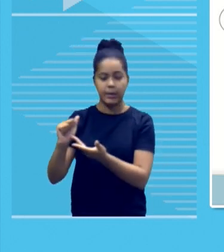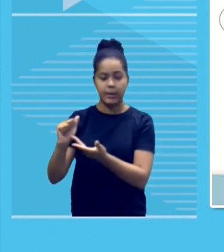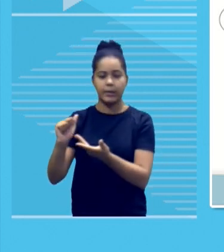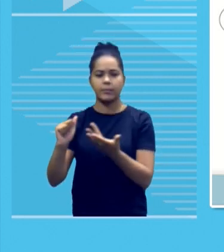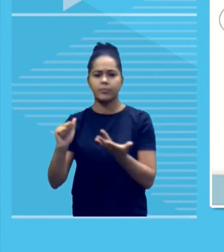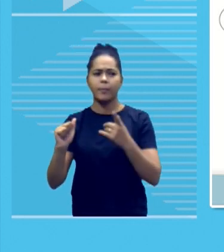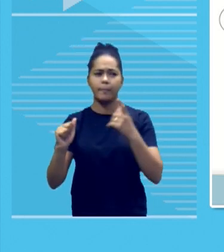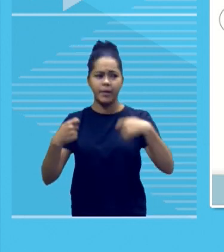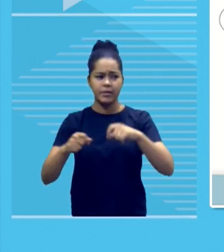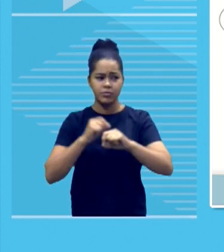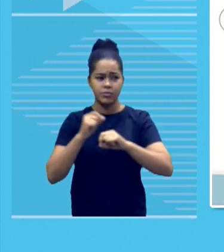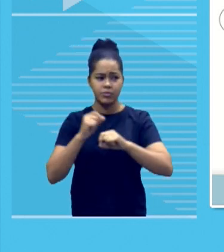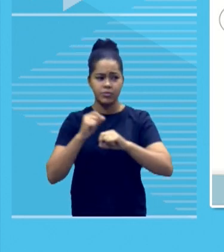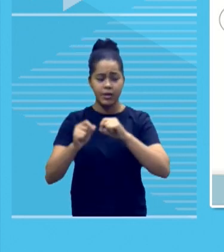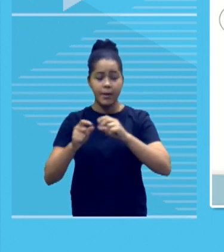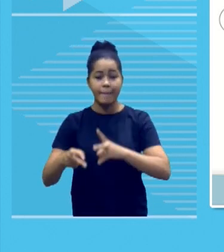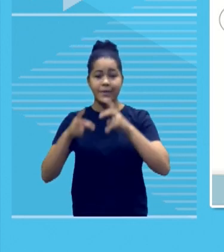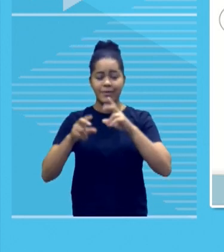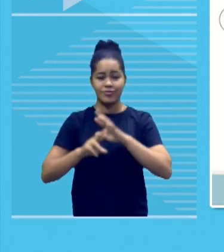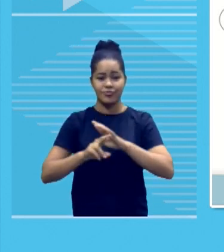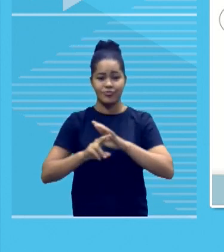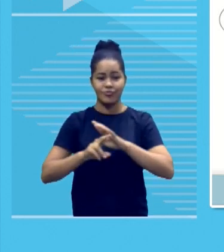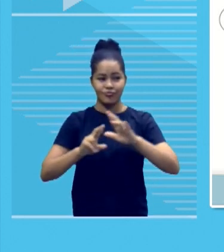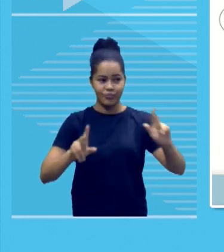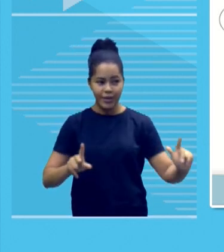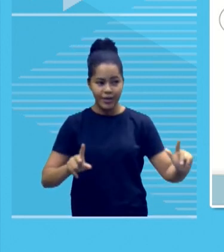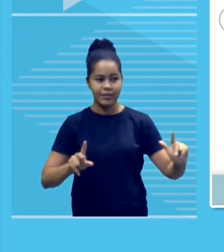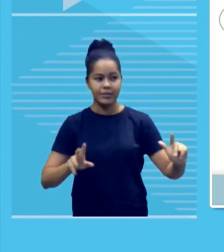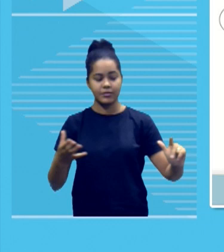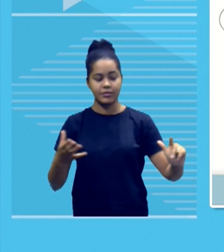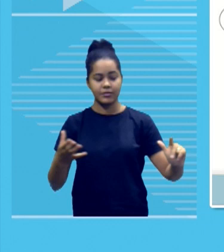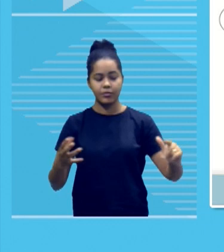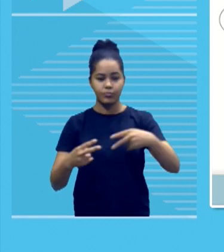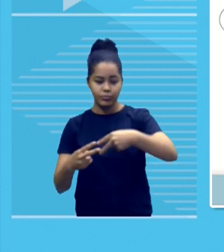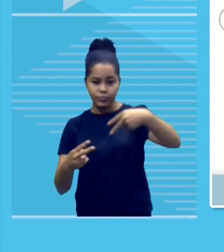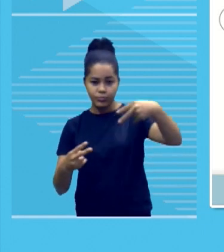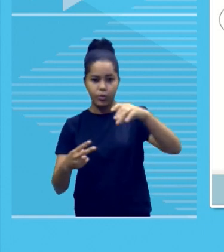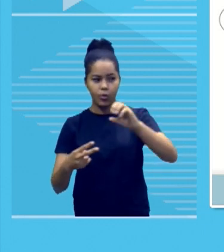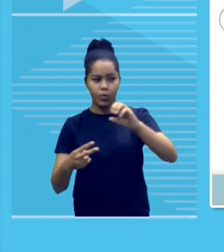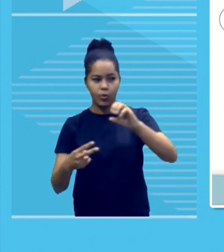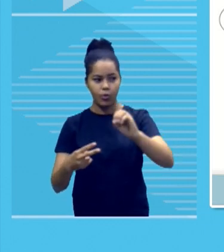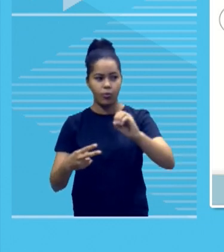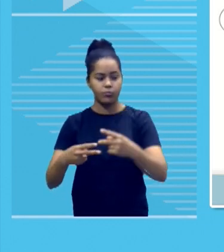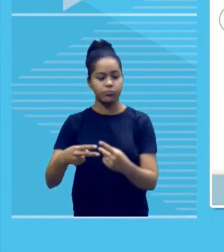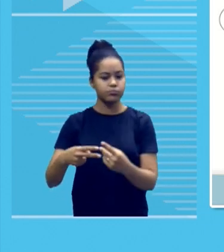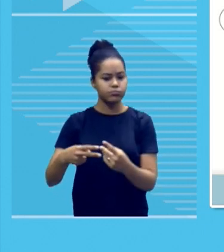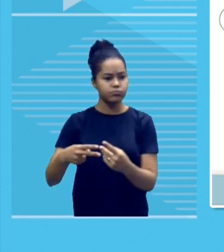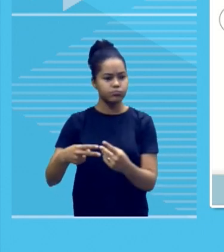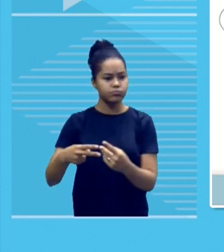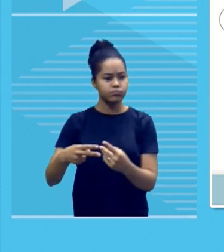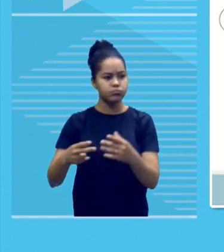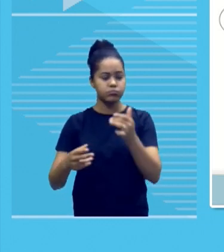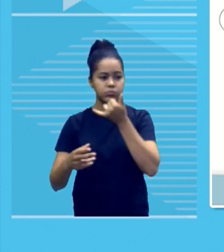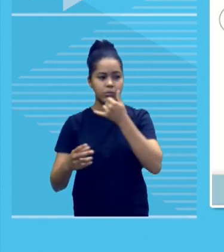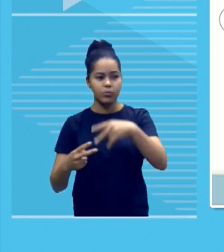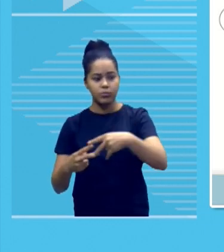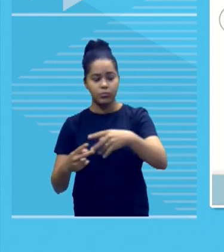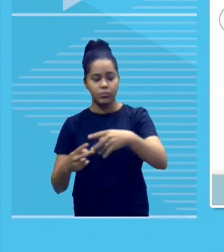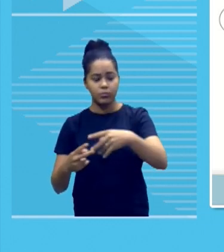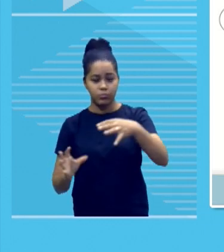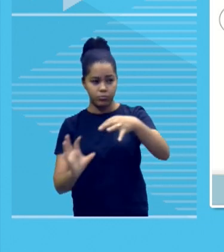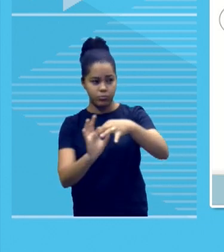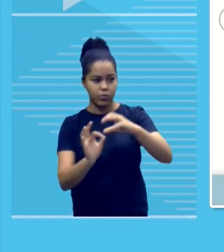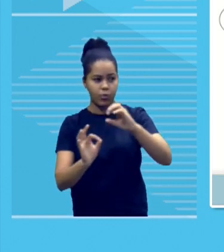tem que olhar a diferença aqui a diferenciando na função orgânica mas professor que função